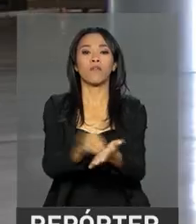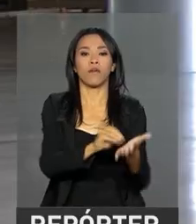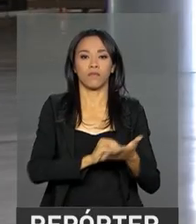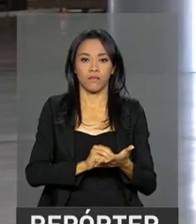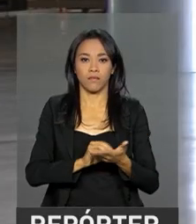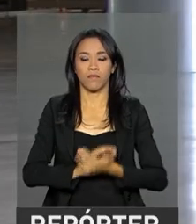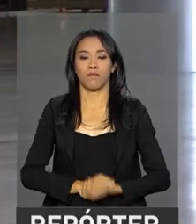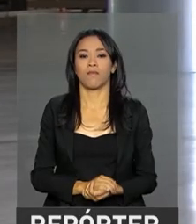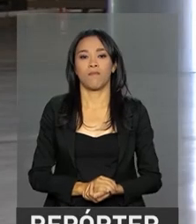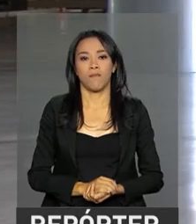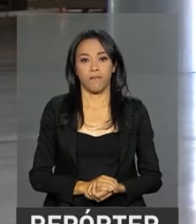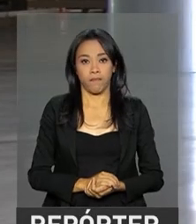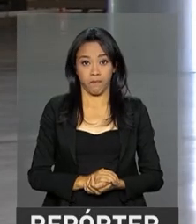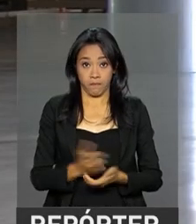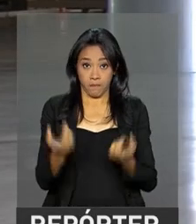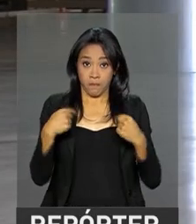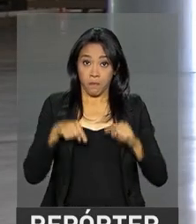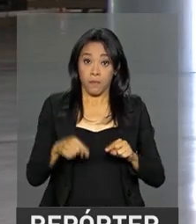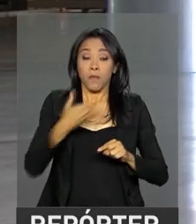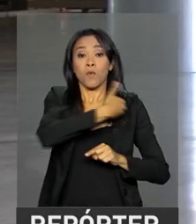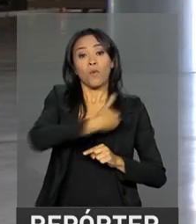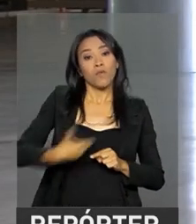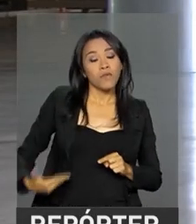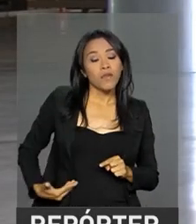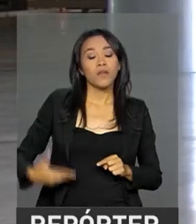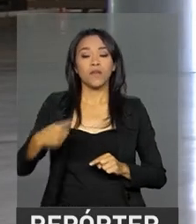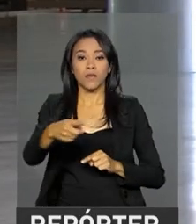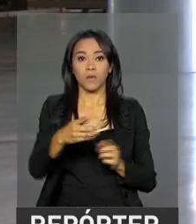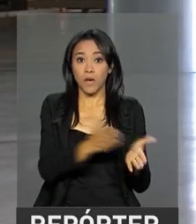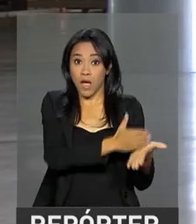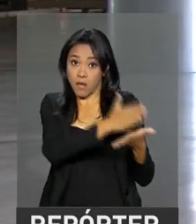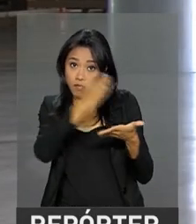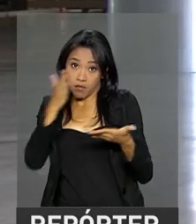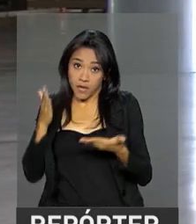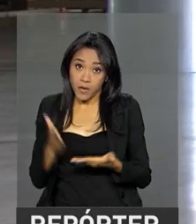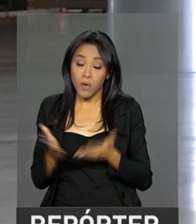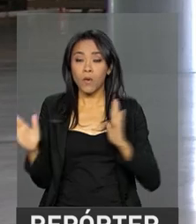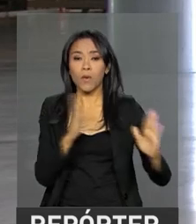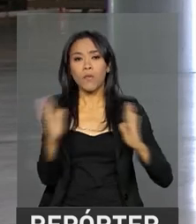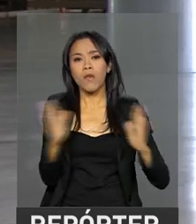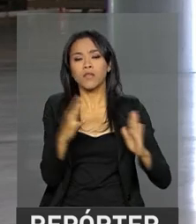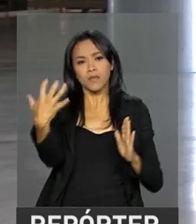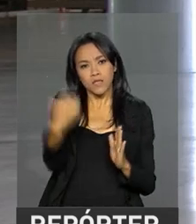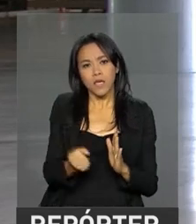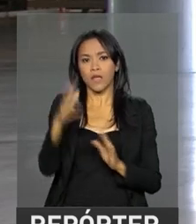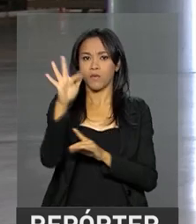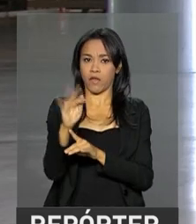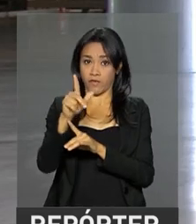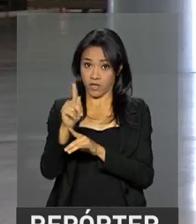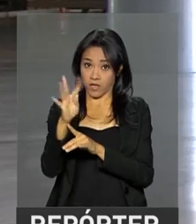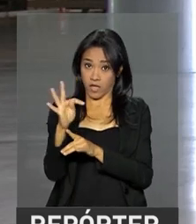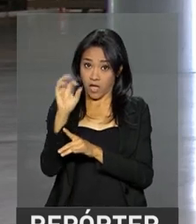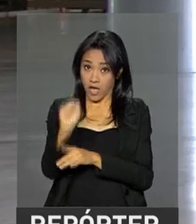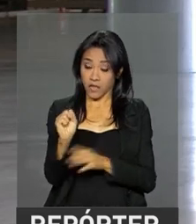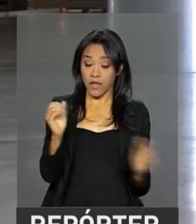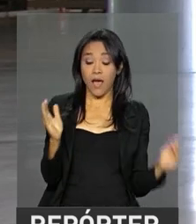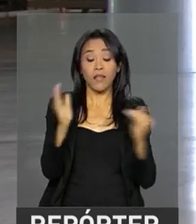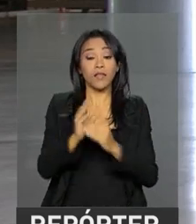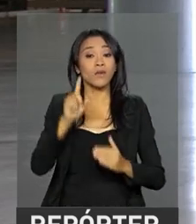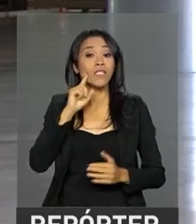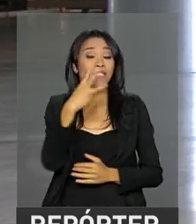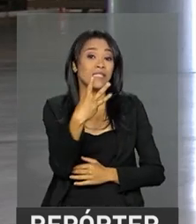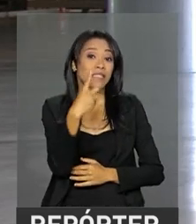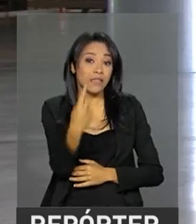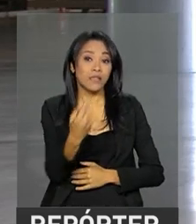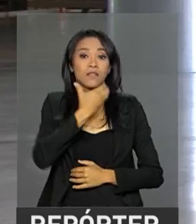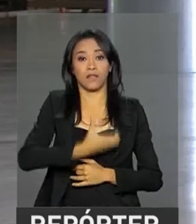preciso e o governo ampliou o prazo para os saques das contas inativas do FGTS até o dia 31